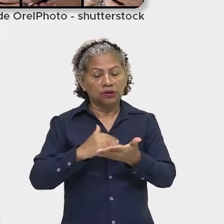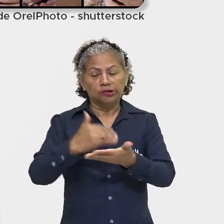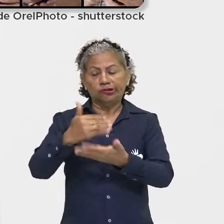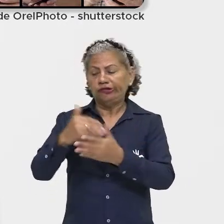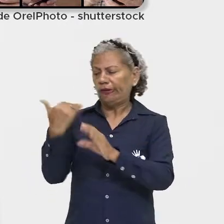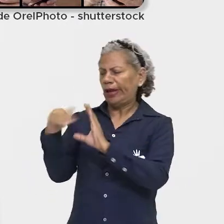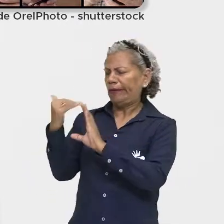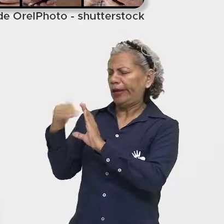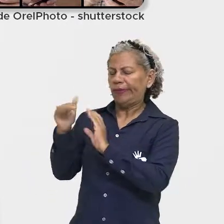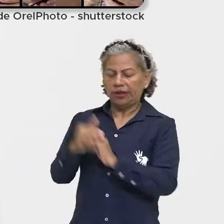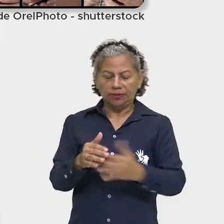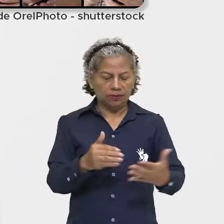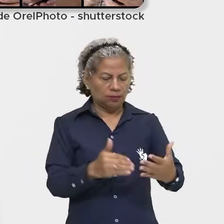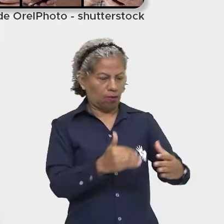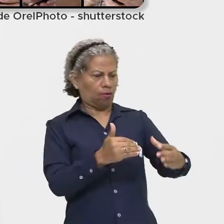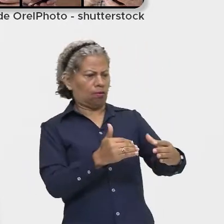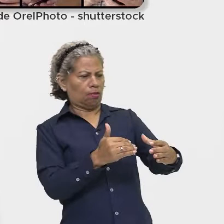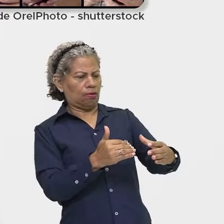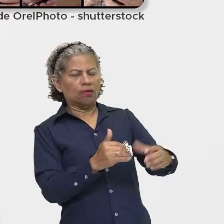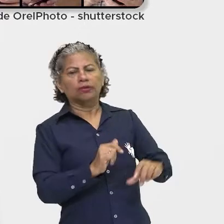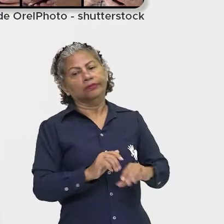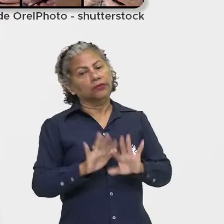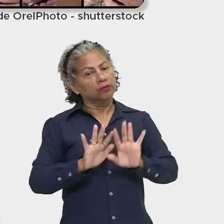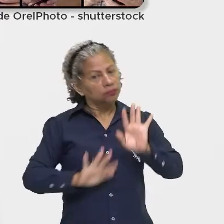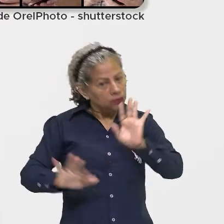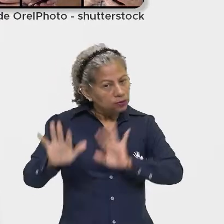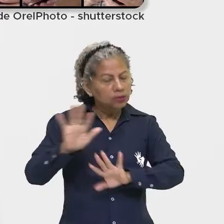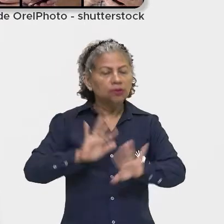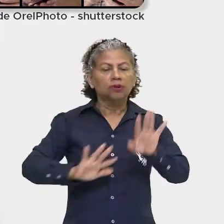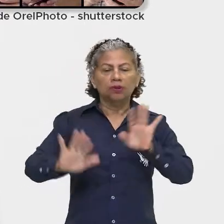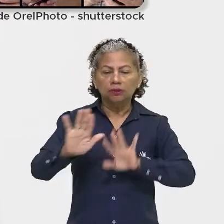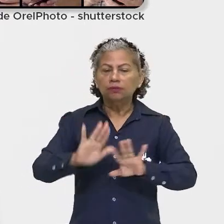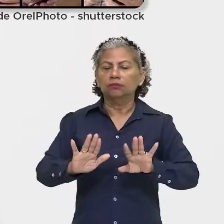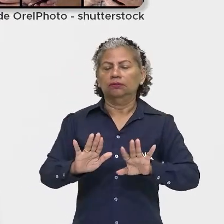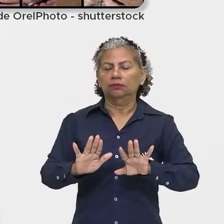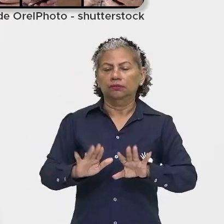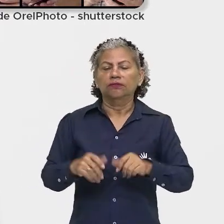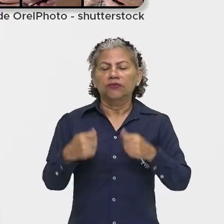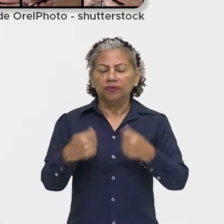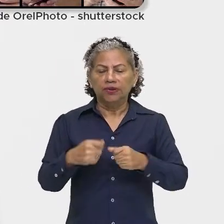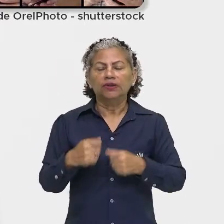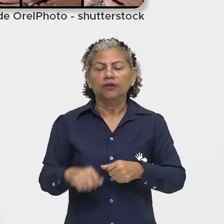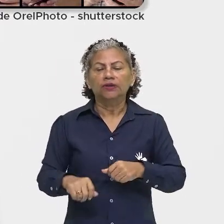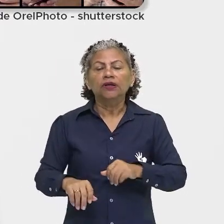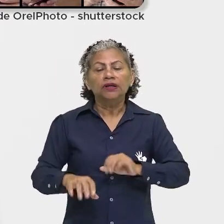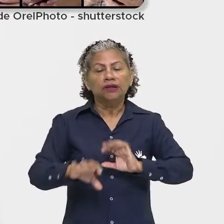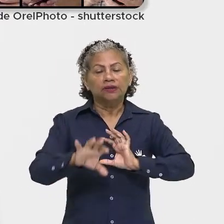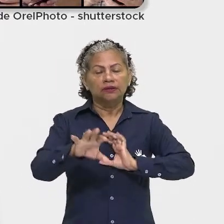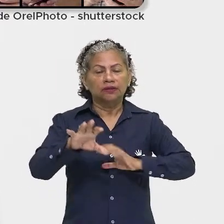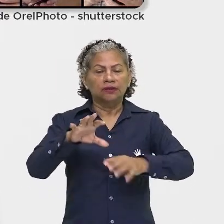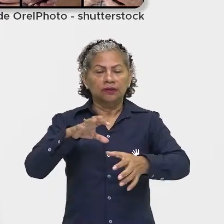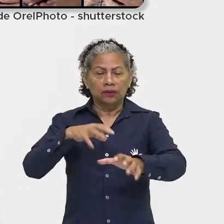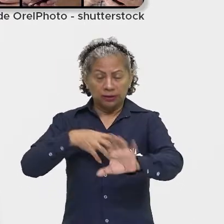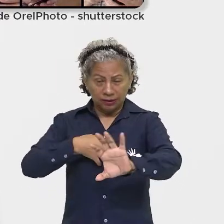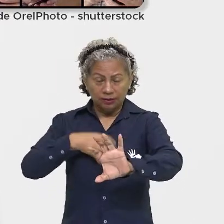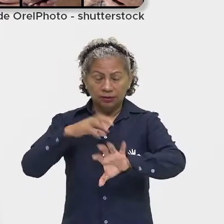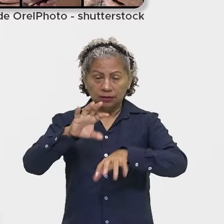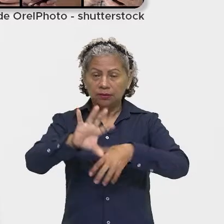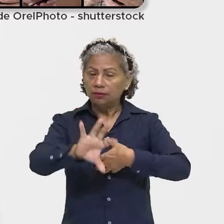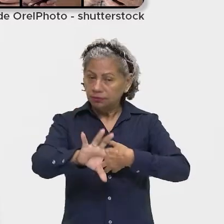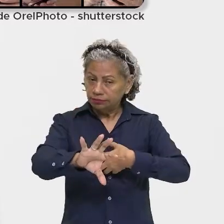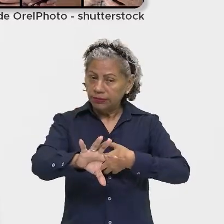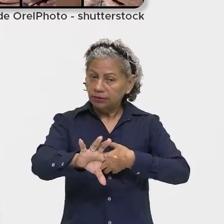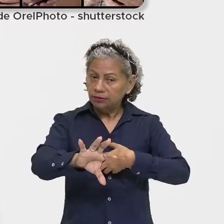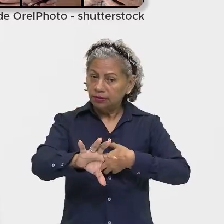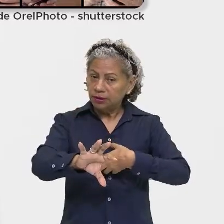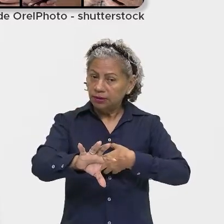para ter um bom relacionamento interpessoal, é necessário que haja empatia, cordialidade de ambas as partes. A gente falou também disso